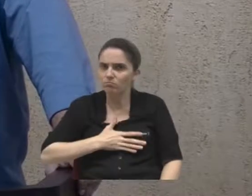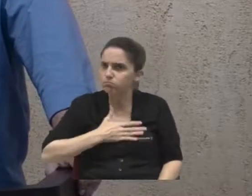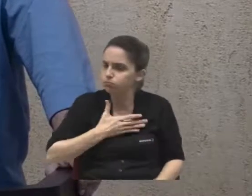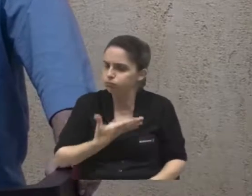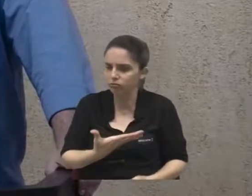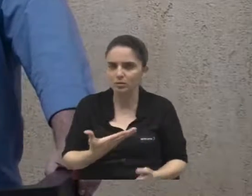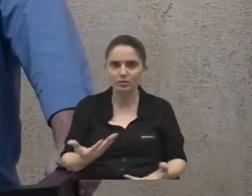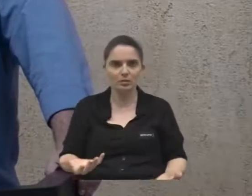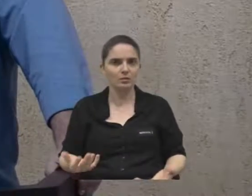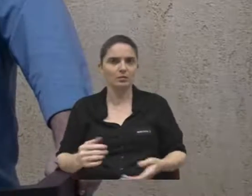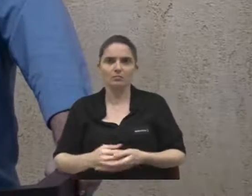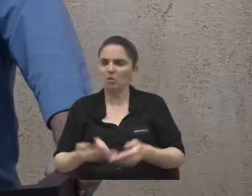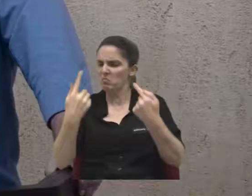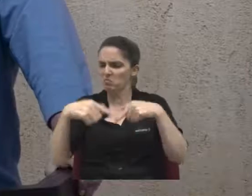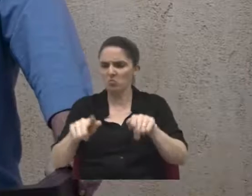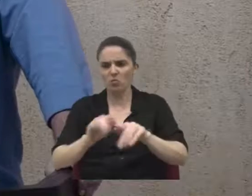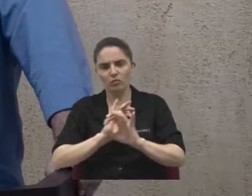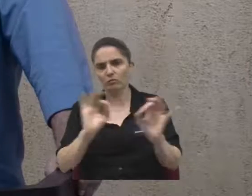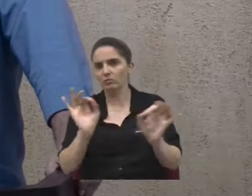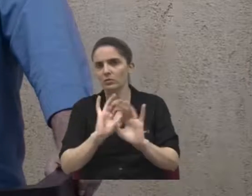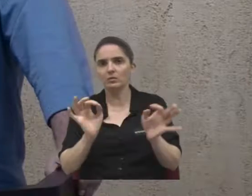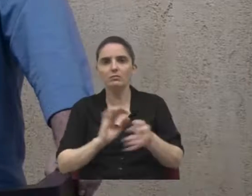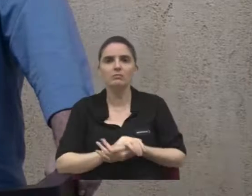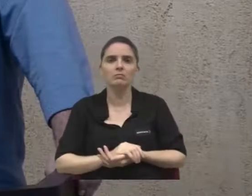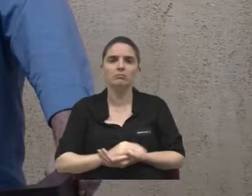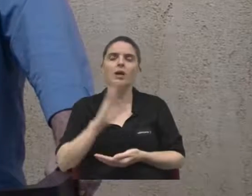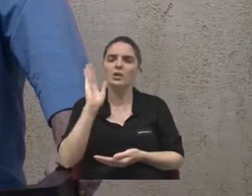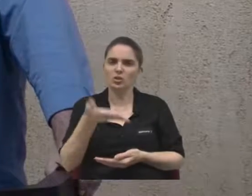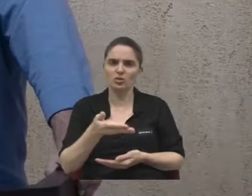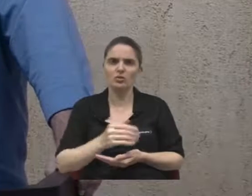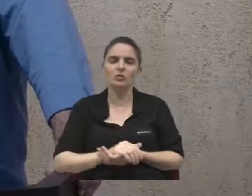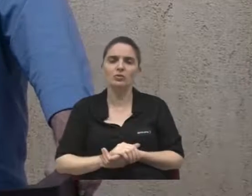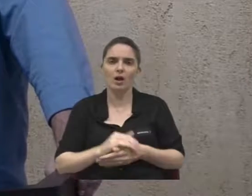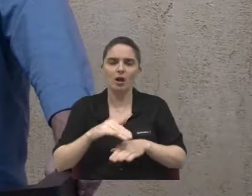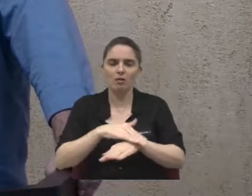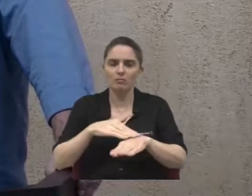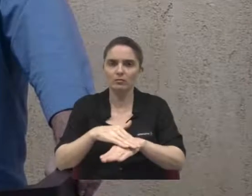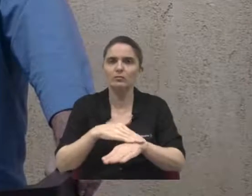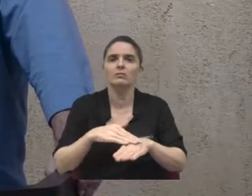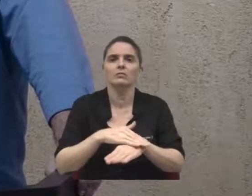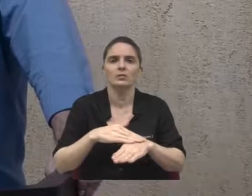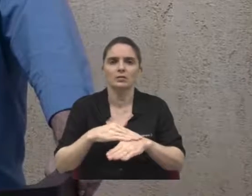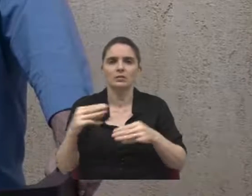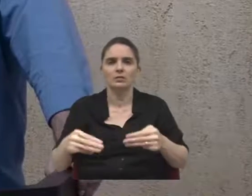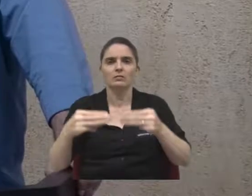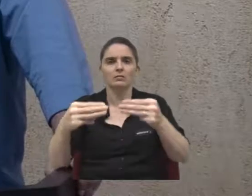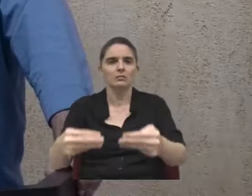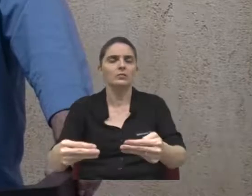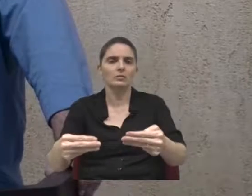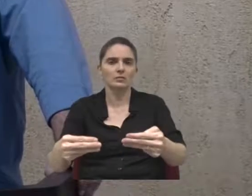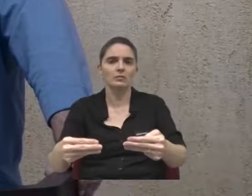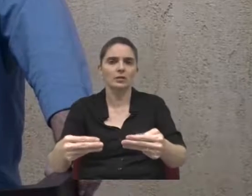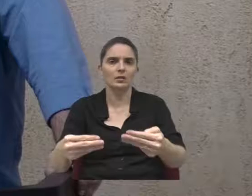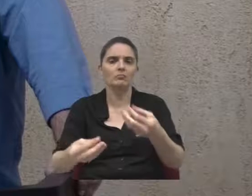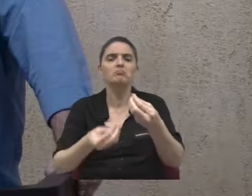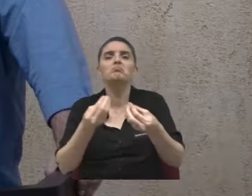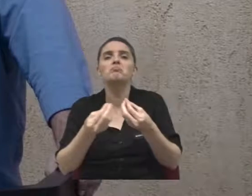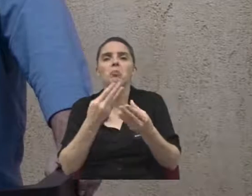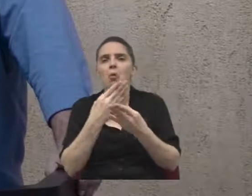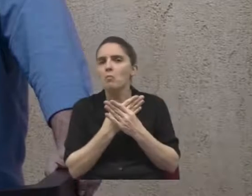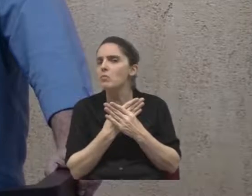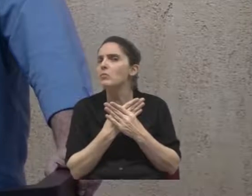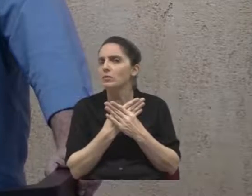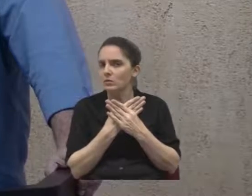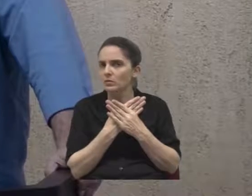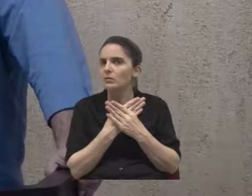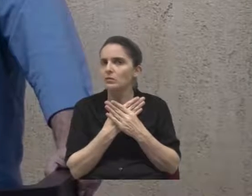totalmente contrário. Já procurei lá no Ministério como que está o processo que eu coloquei lá, que eu